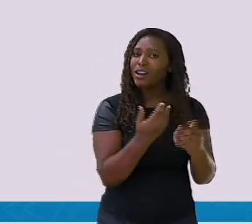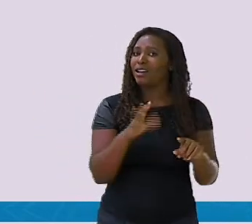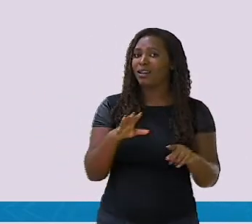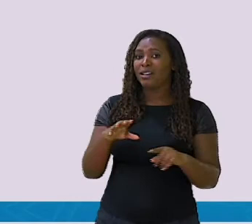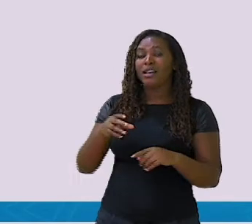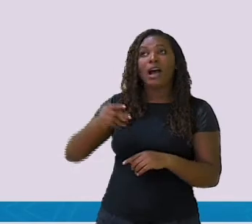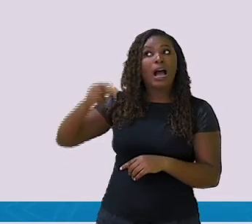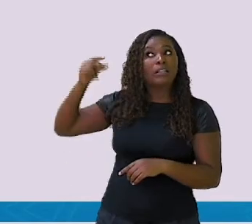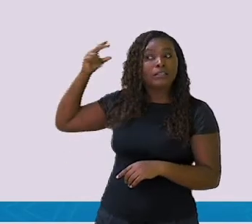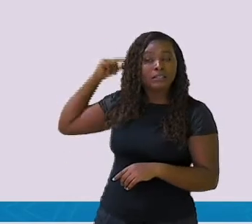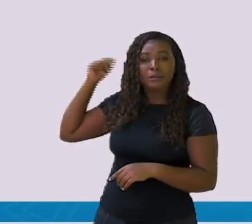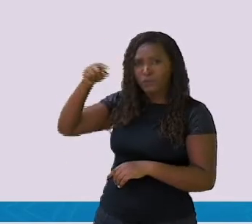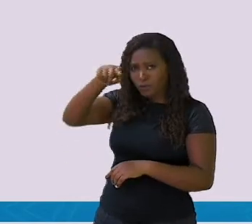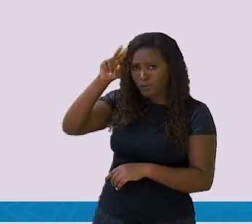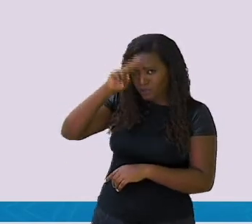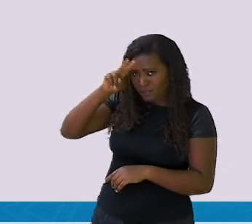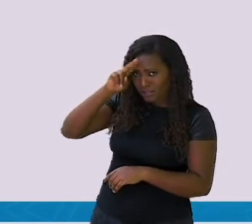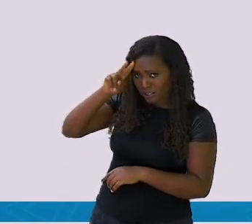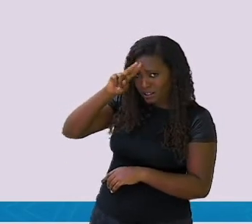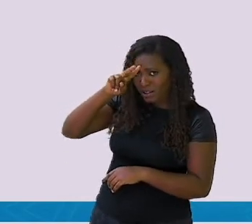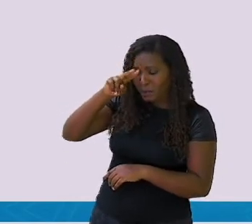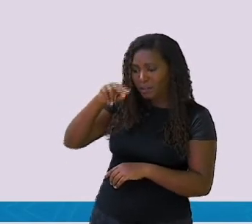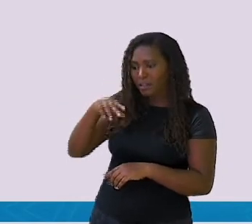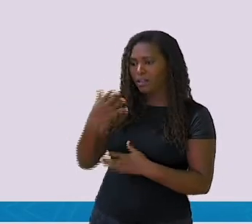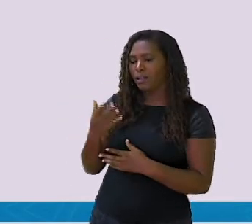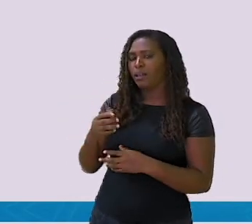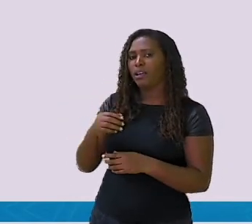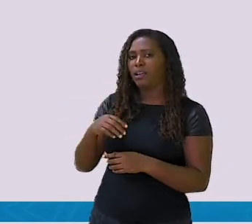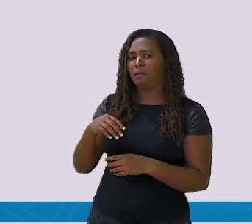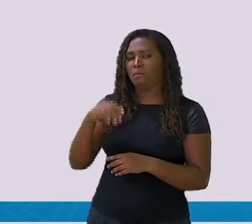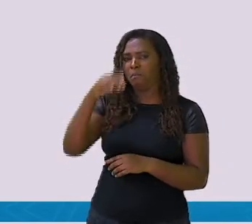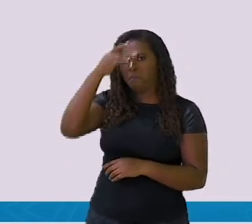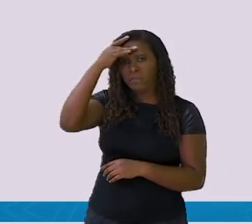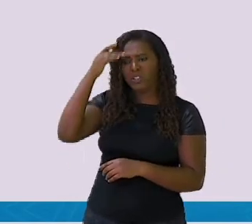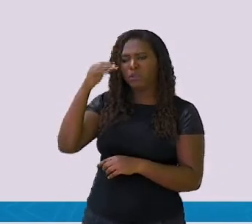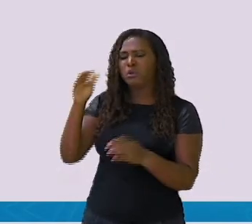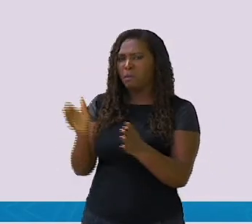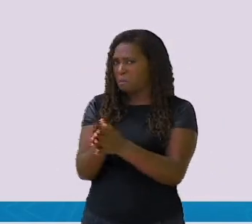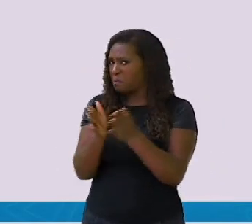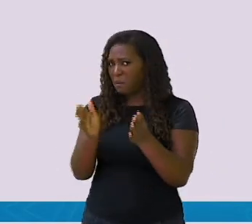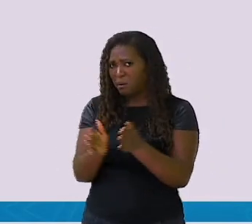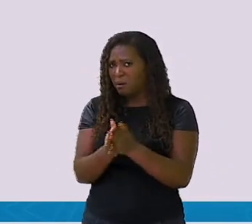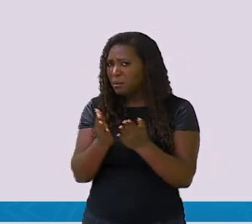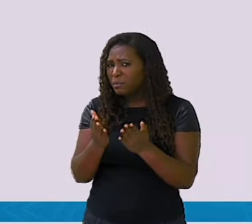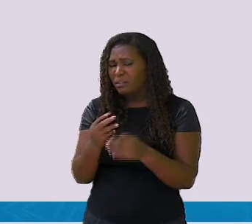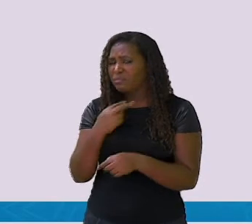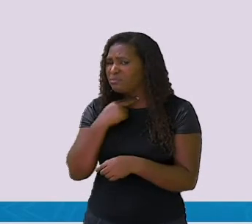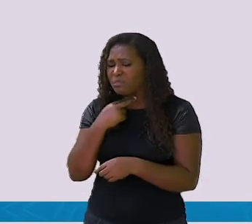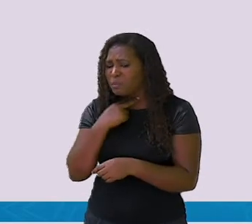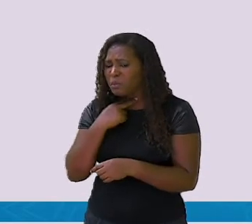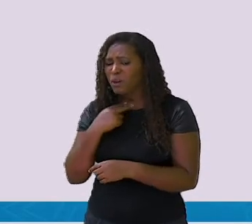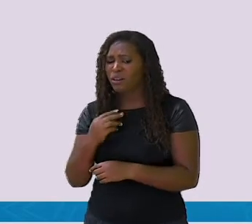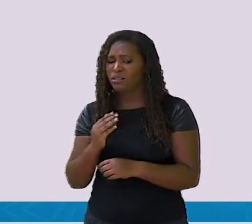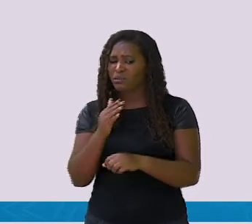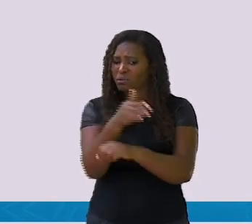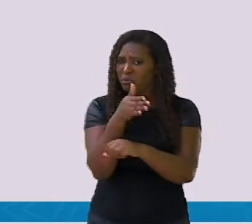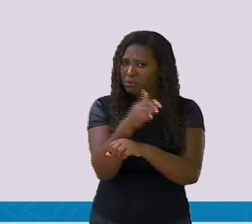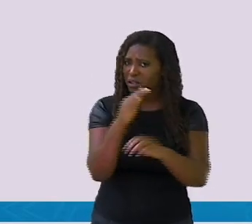muda. A história acontece e aí pessoas com pouca renda, pessoas de toda a